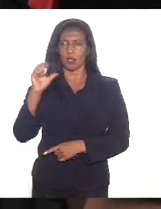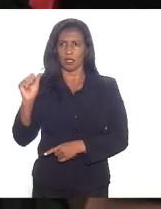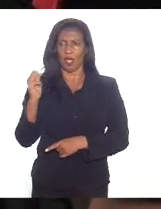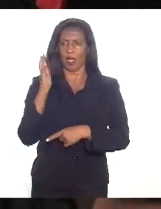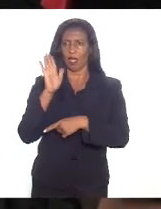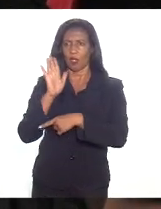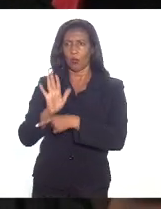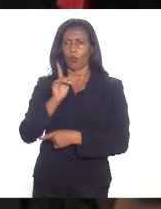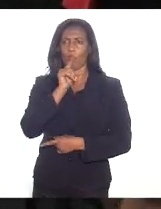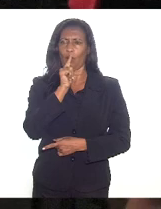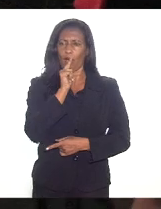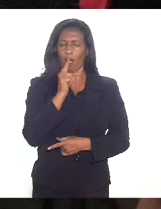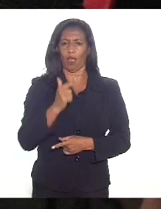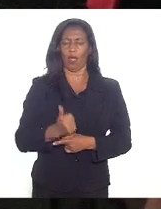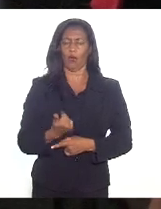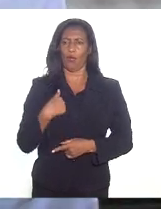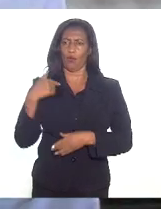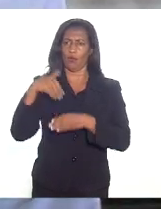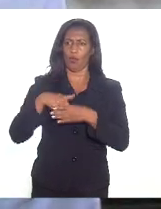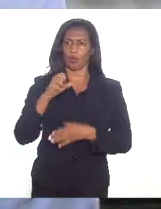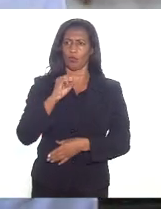água, o meu voto é sim.